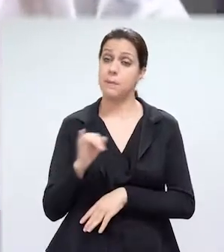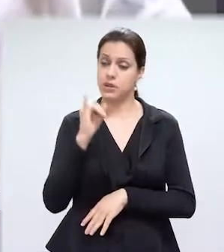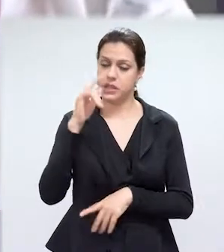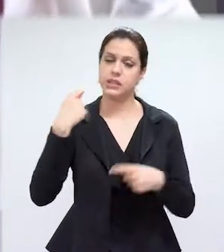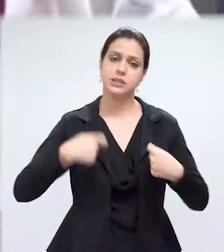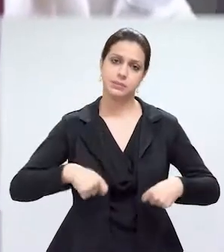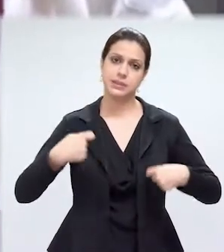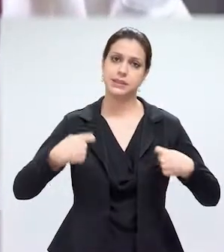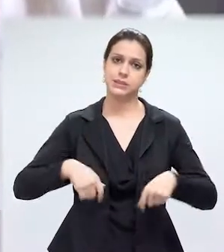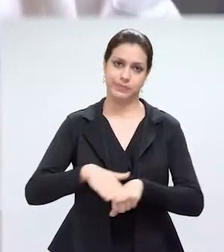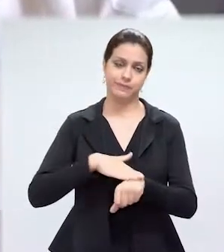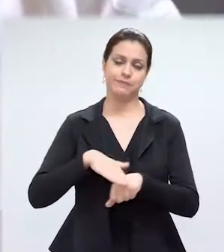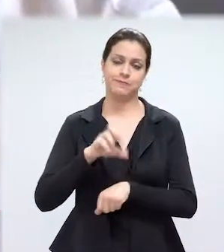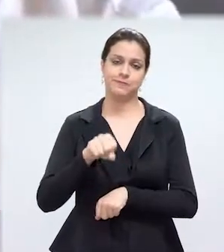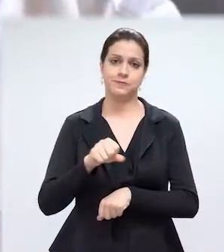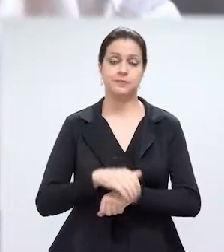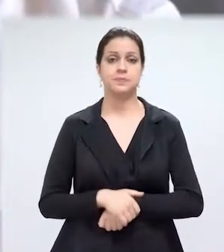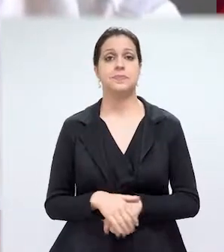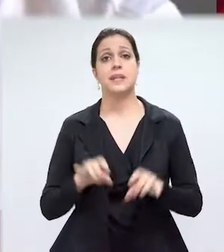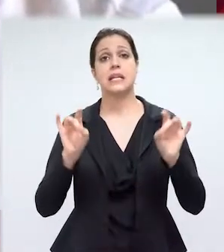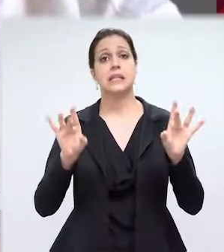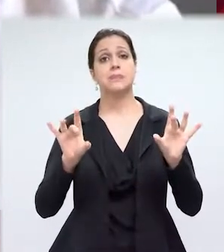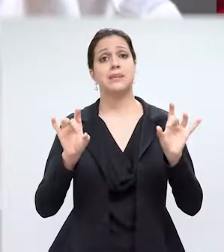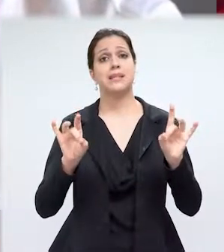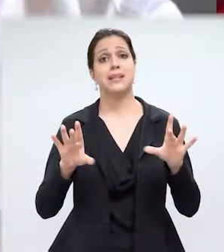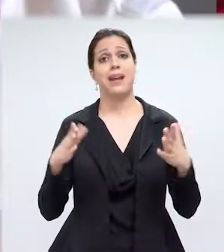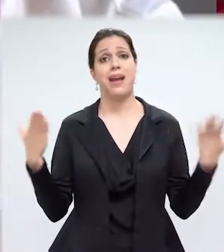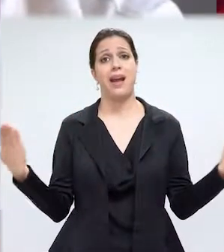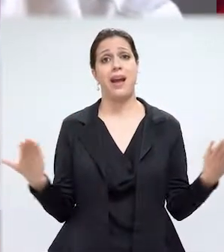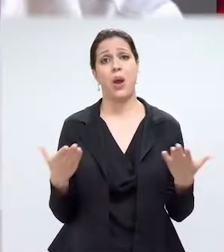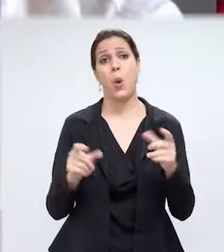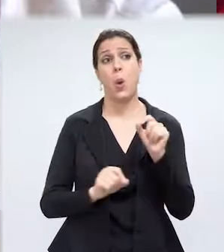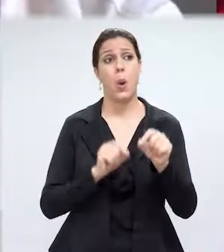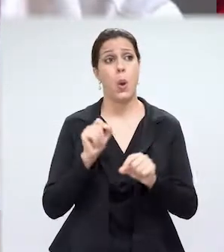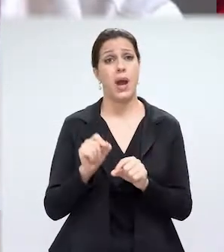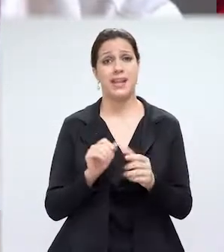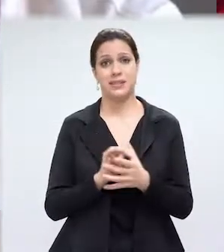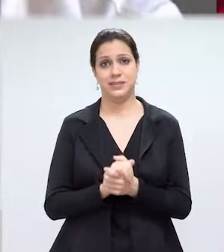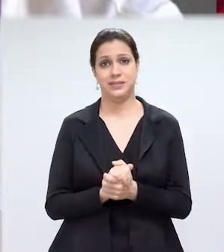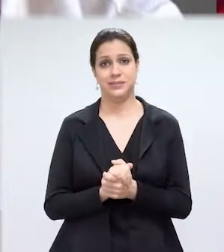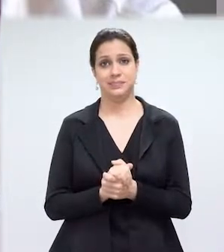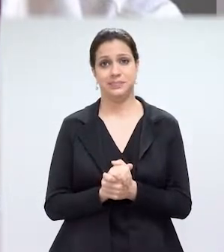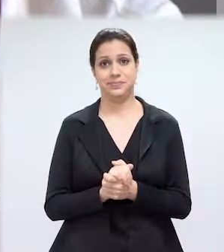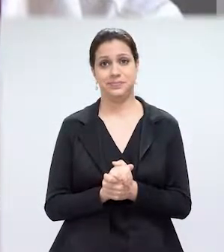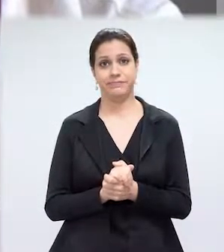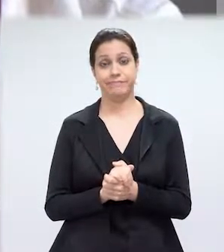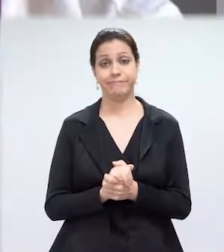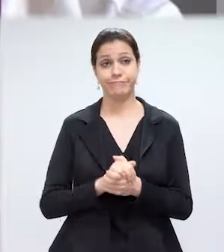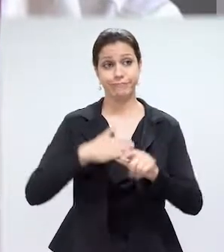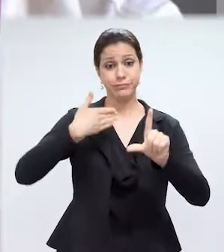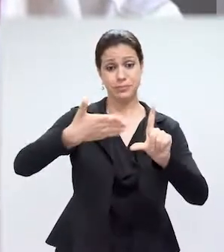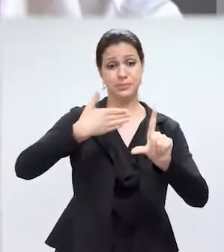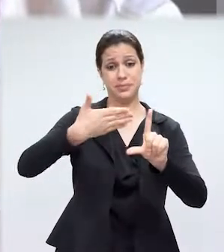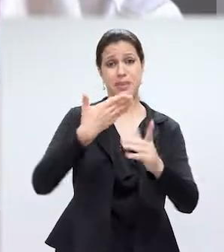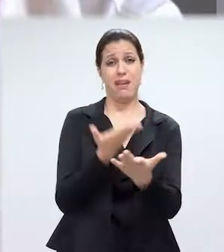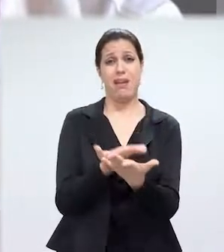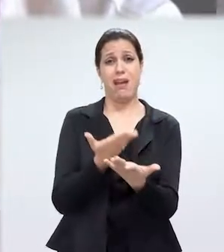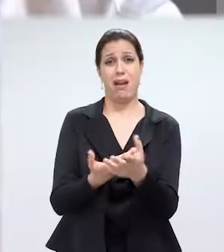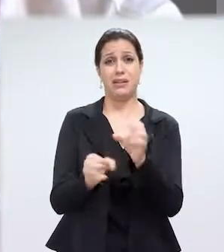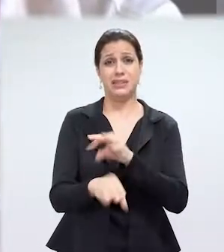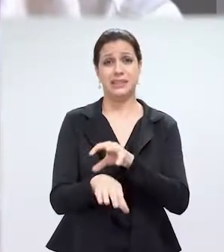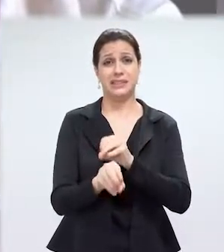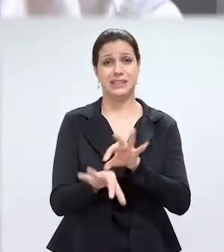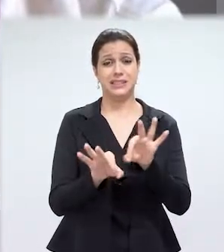É muito importante, a gente tem que falar sobre esse assunto, especialmente depois dessa corrida